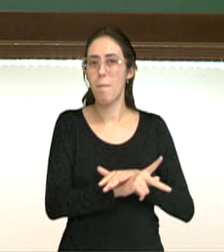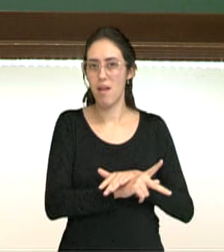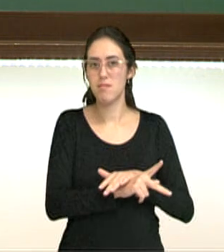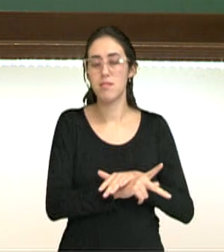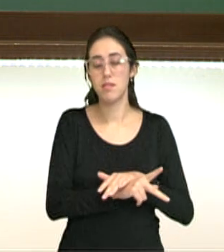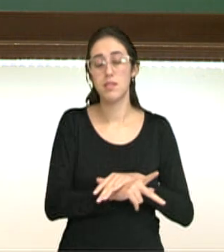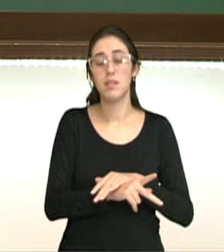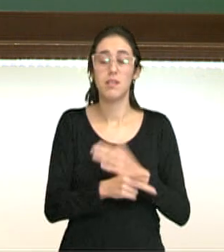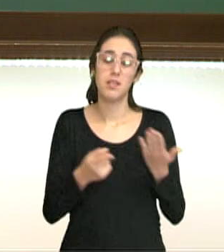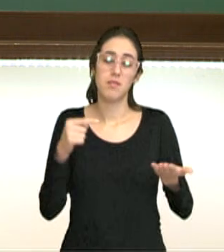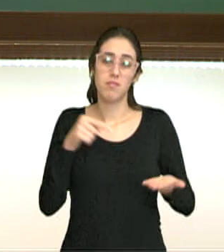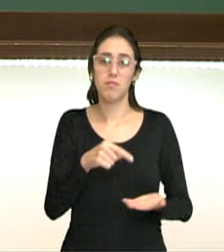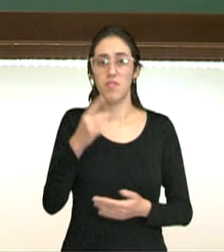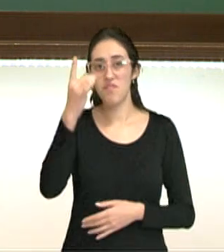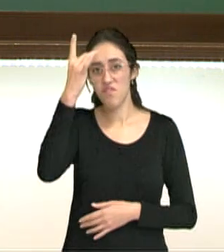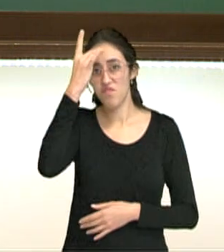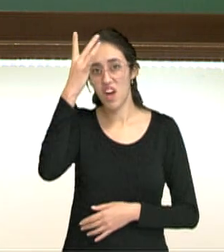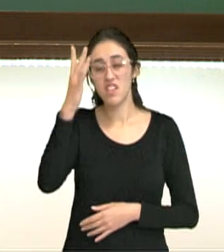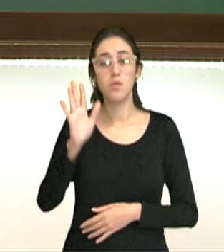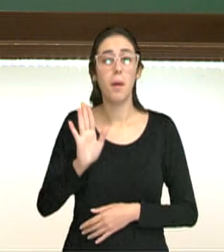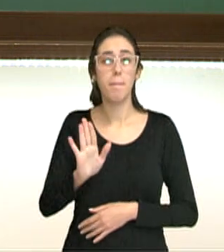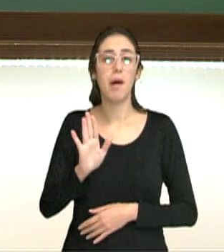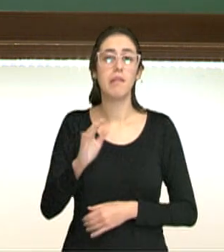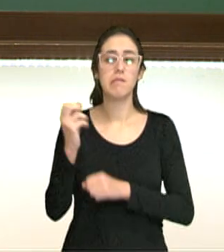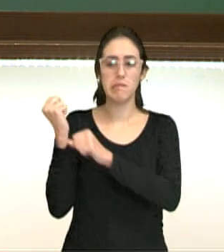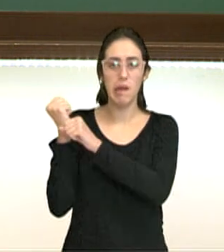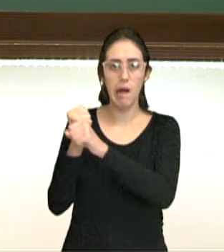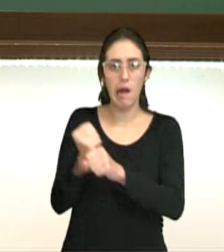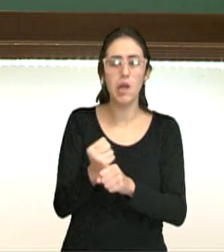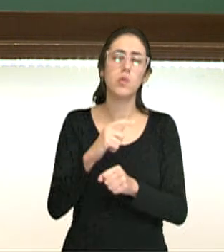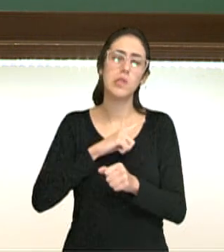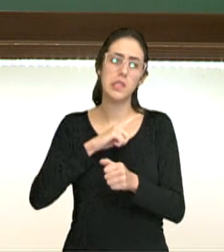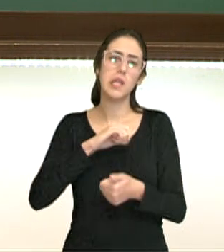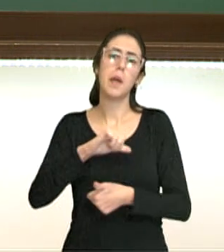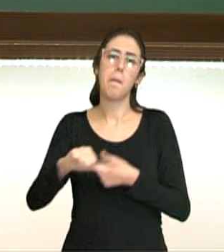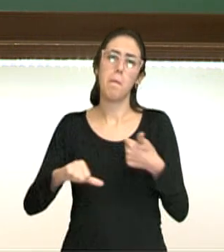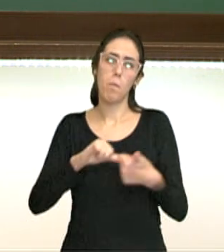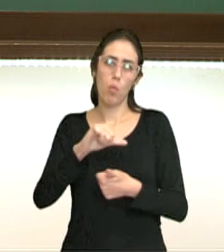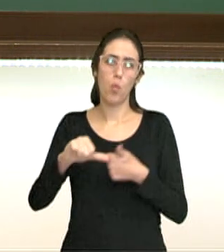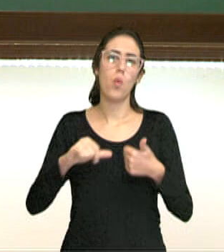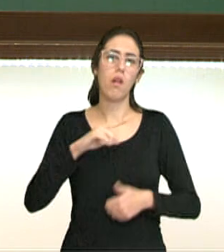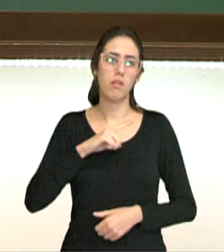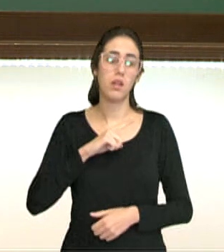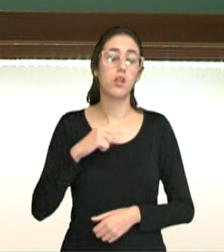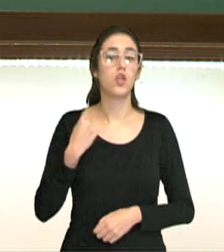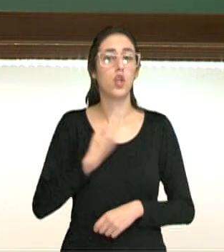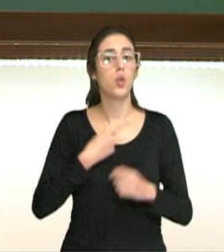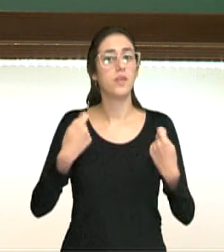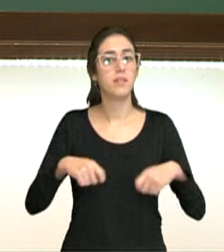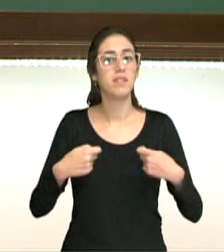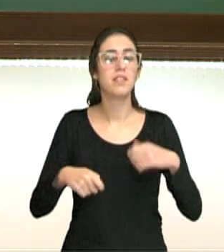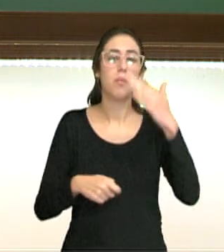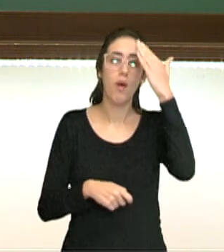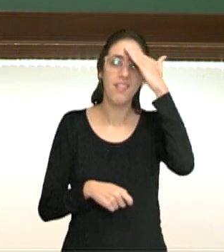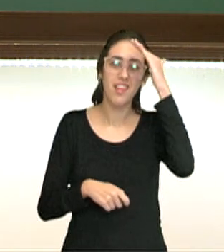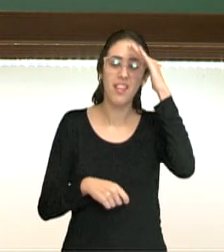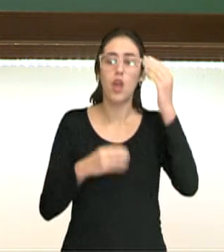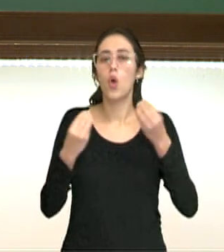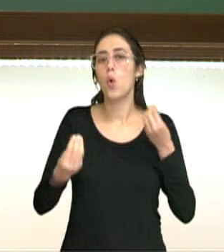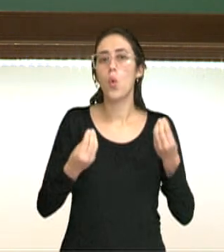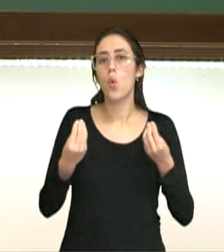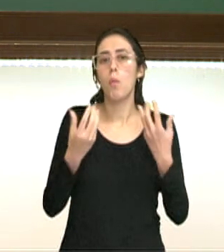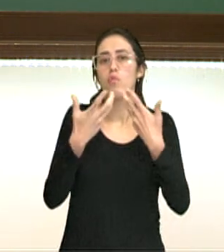houve alterações nos últimos anos e que a gente precisa entender como que é calculado esse